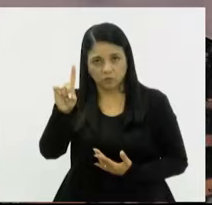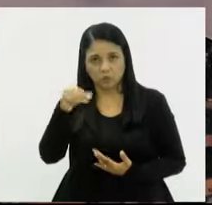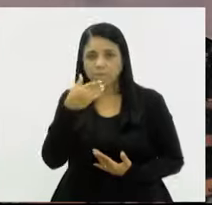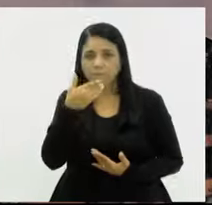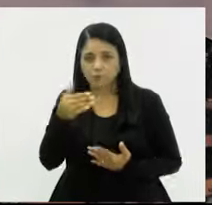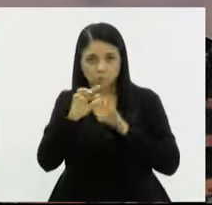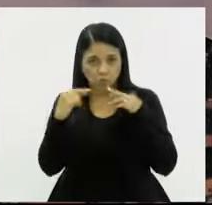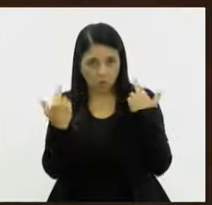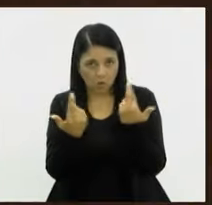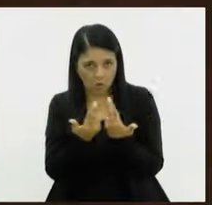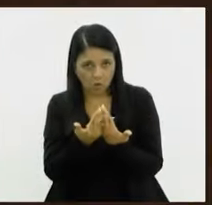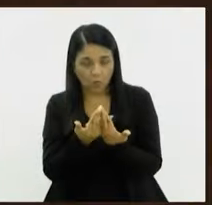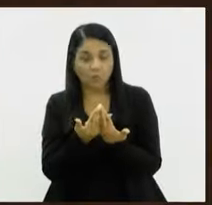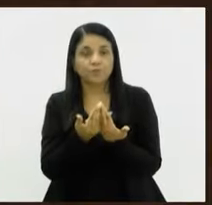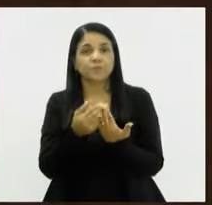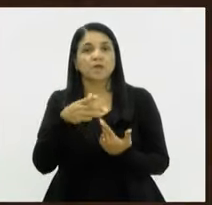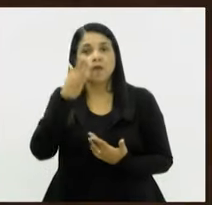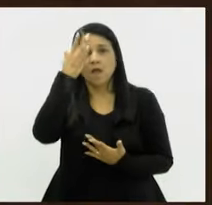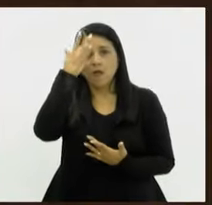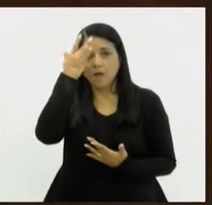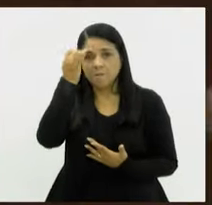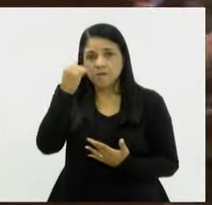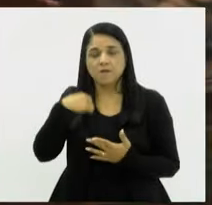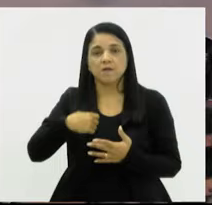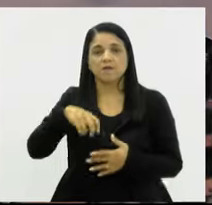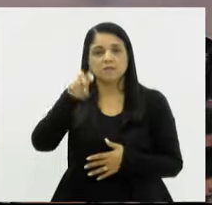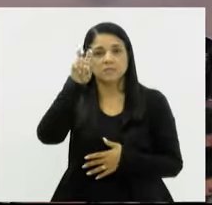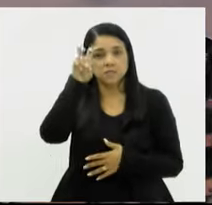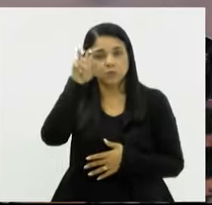que irá acontecer amanhã às 17 horas.